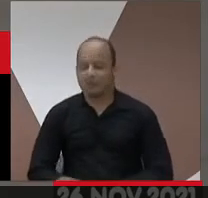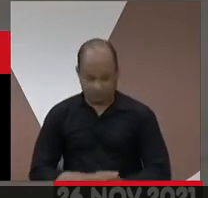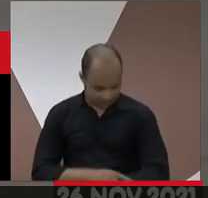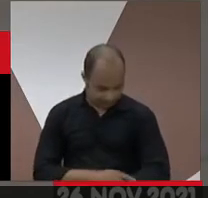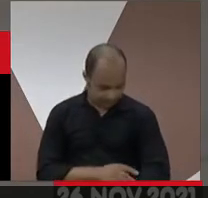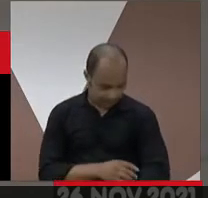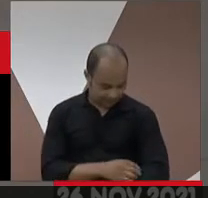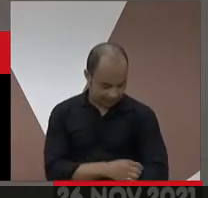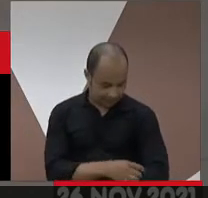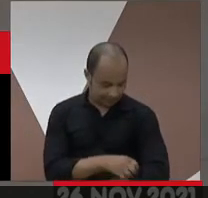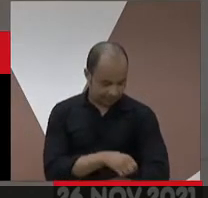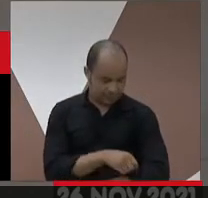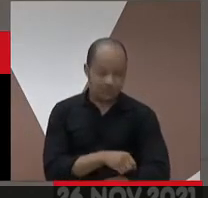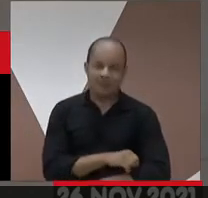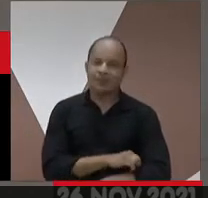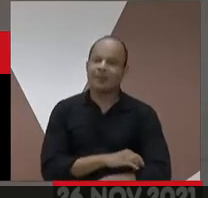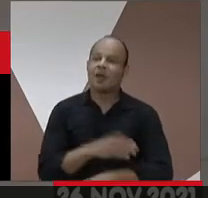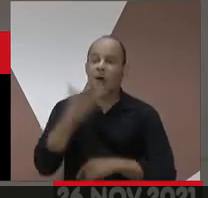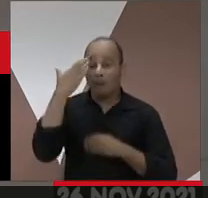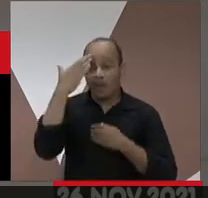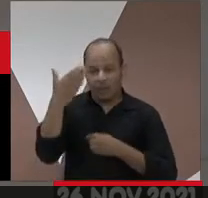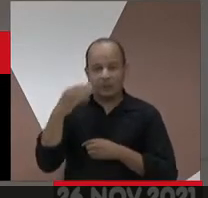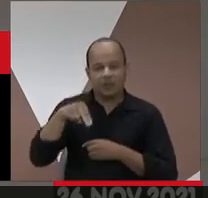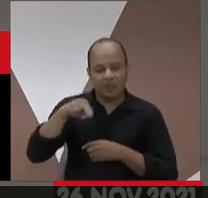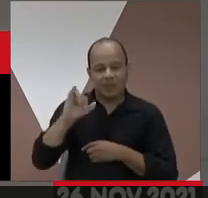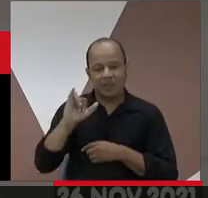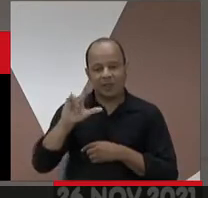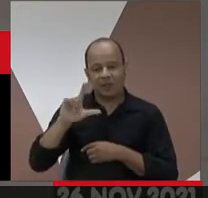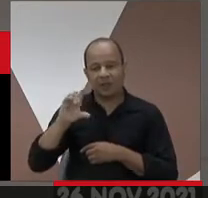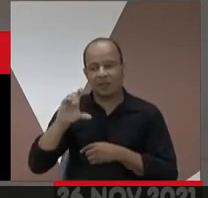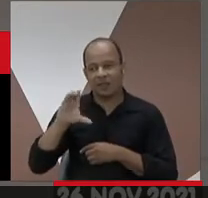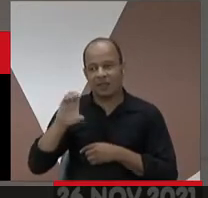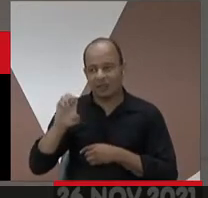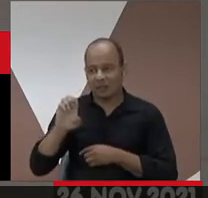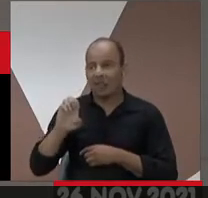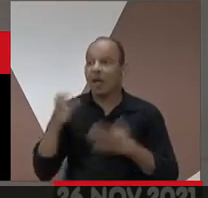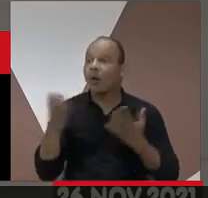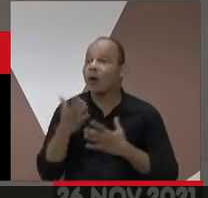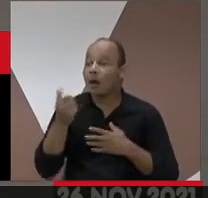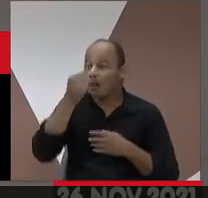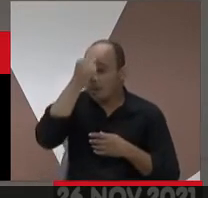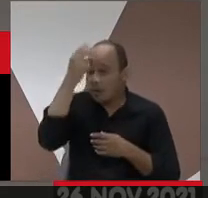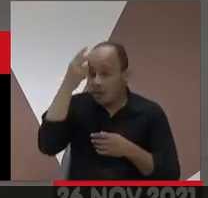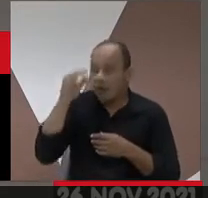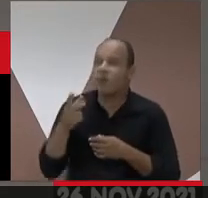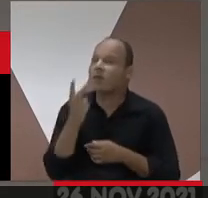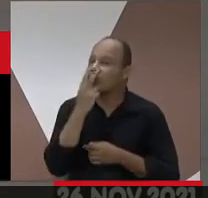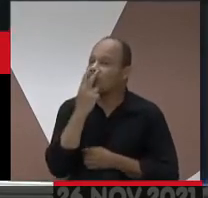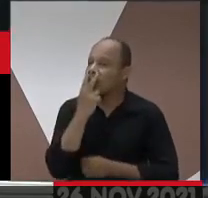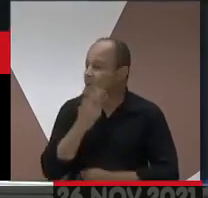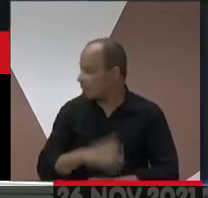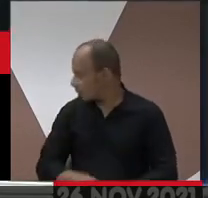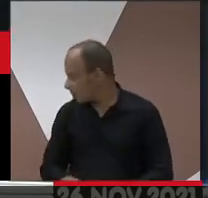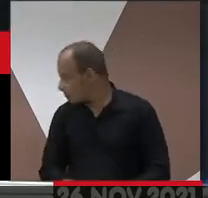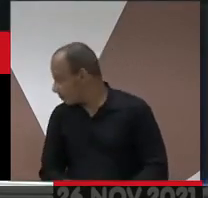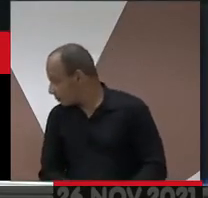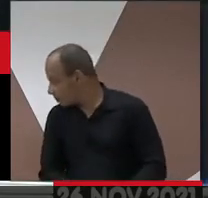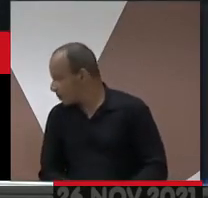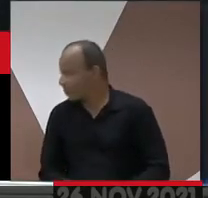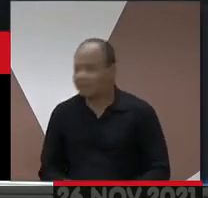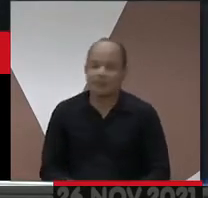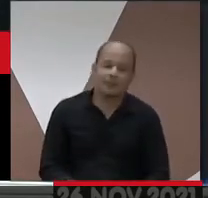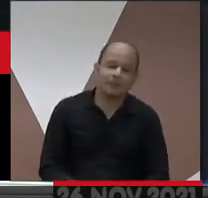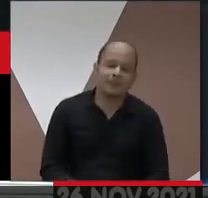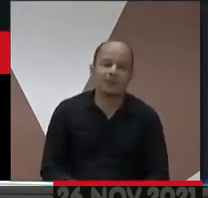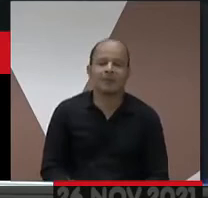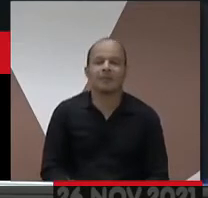tradicionais indígenas. Muito obrigado. Com a palavra, nas considerações finais, o prefeito Vitório Medioli. Bom, queria dar uma resposta